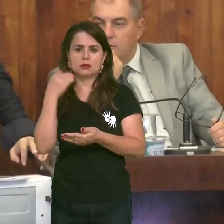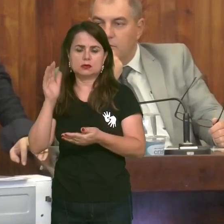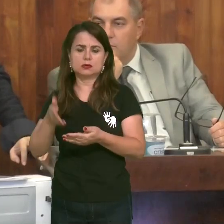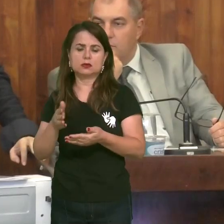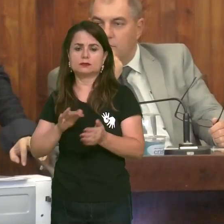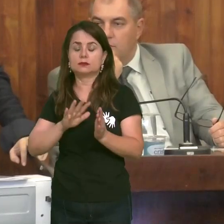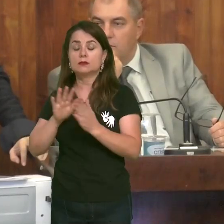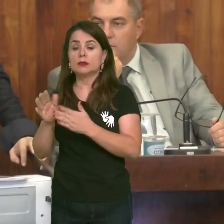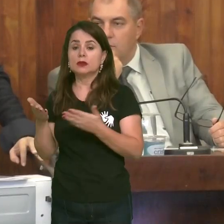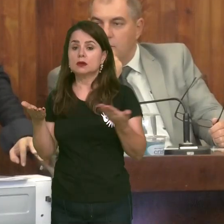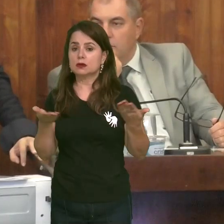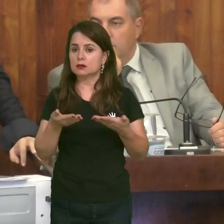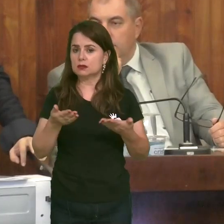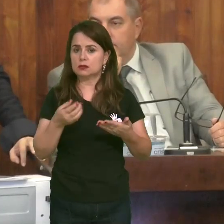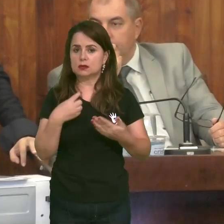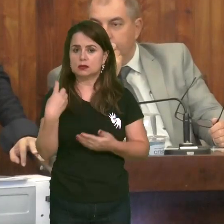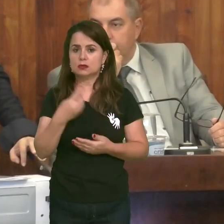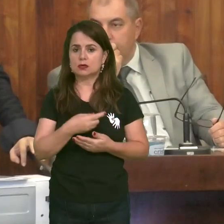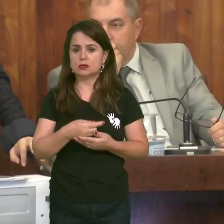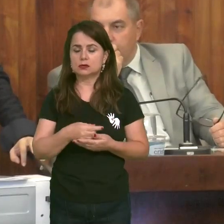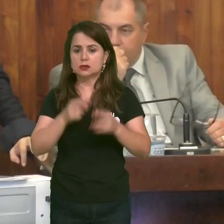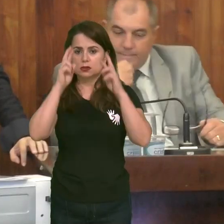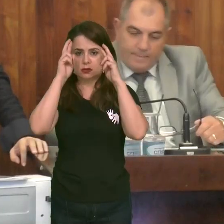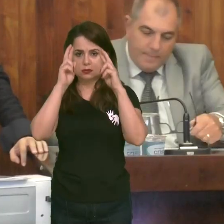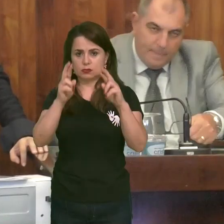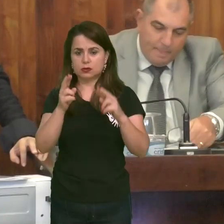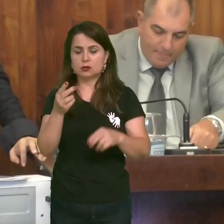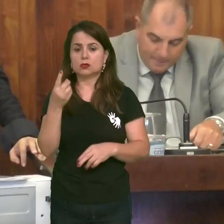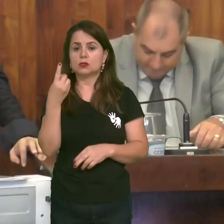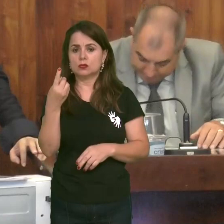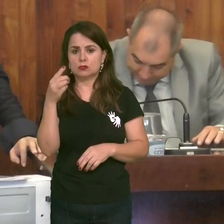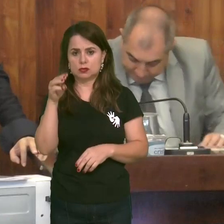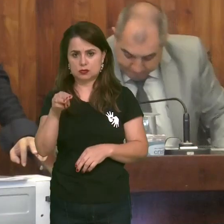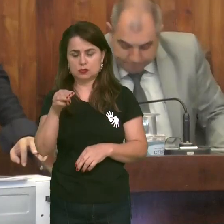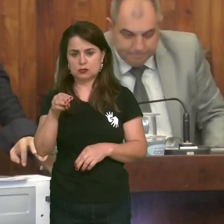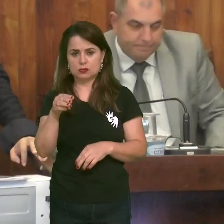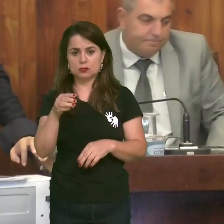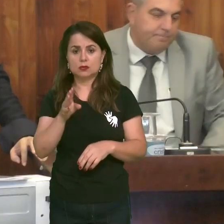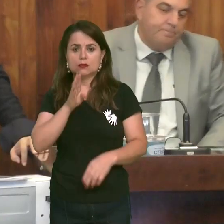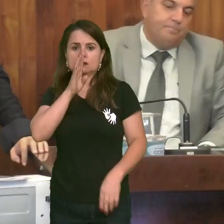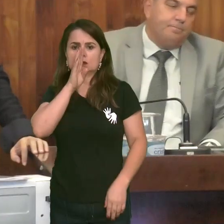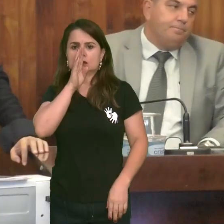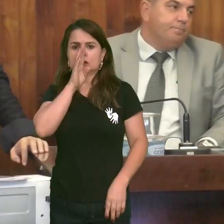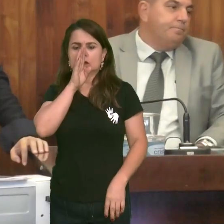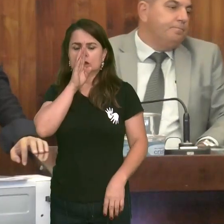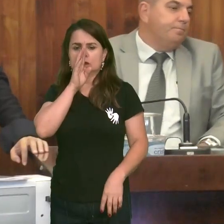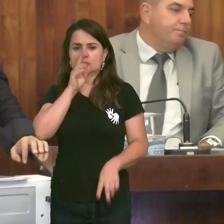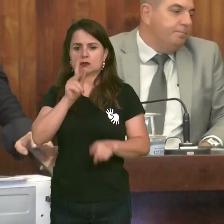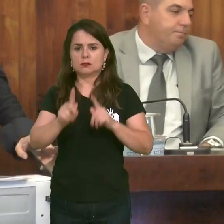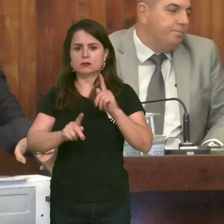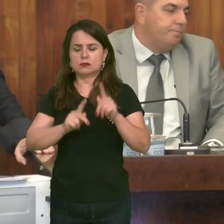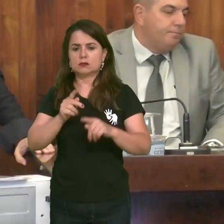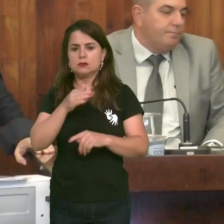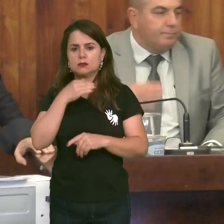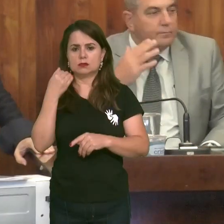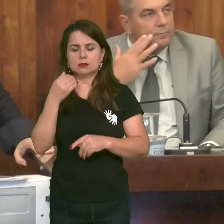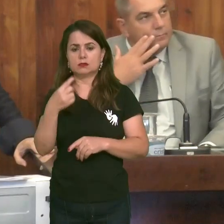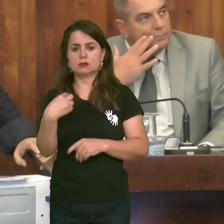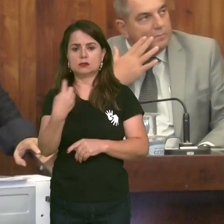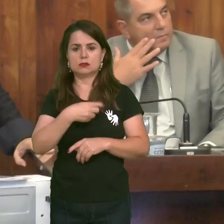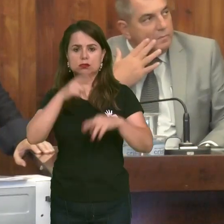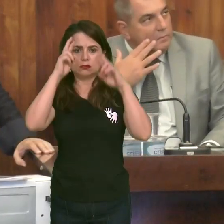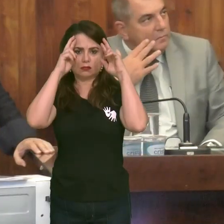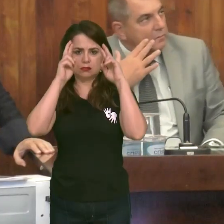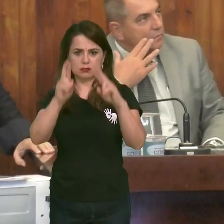123 do Regimento Interno faremos nesse instante vindo de silêncio em homenagem posta uma pelo passamento das pessoas mencionadas nos